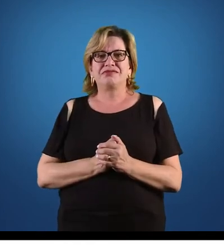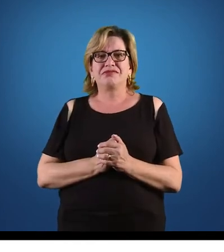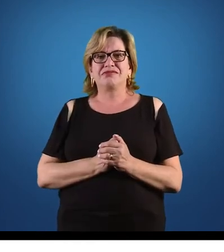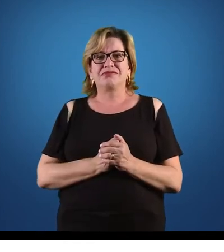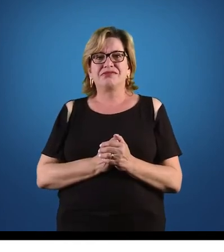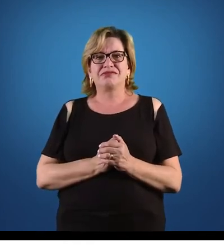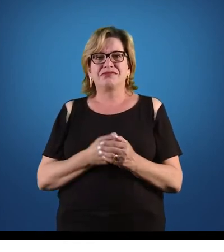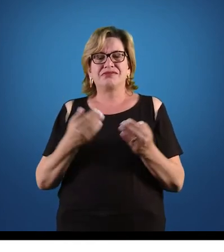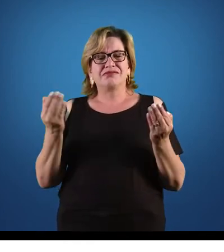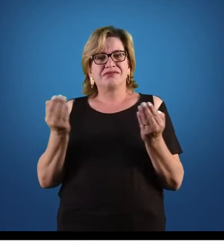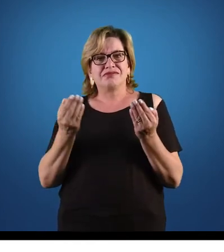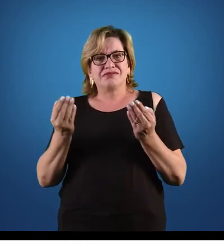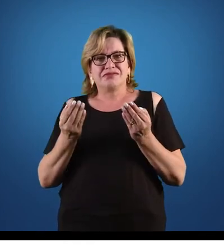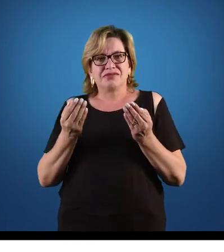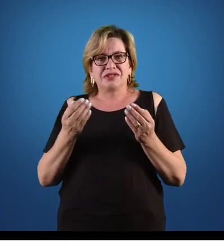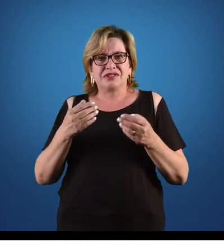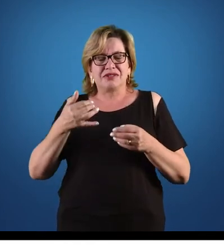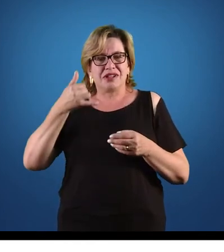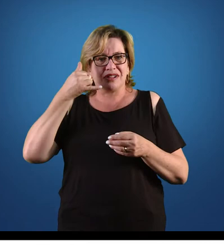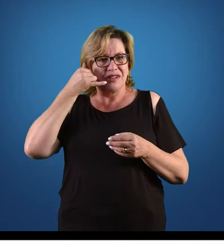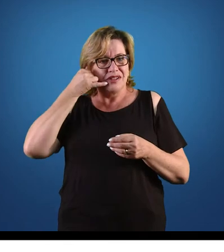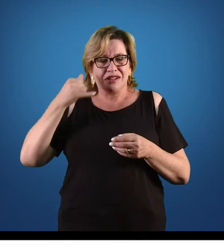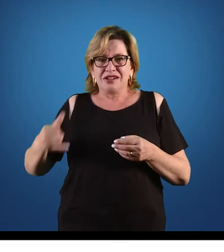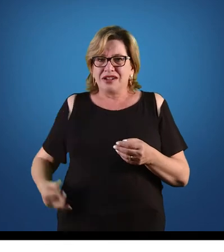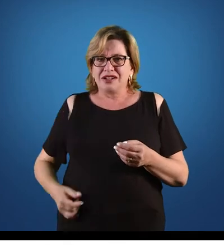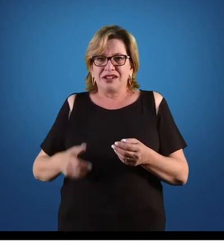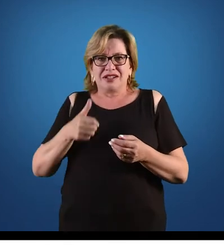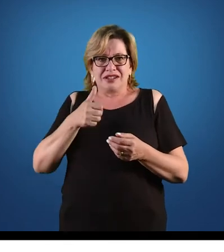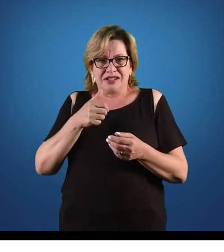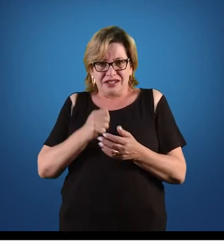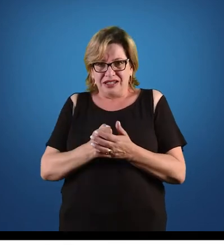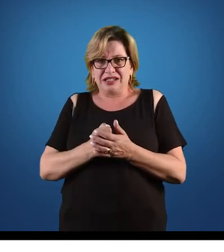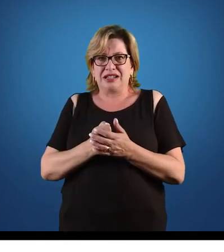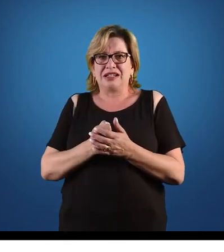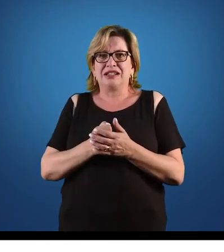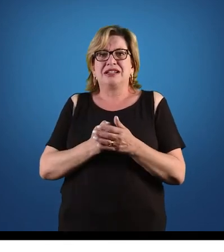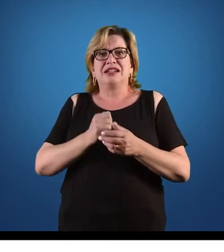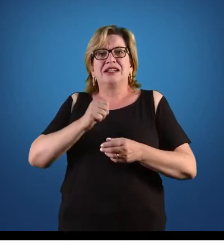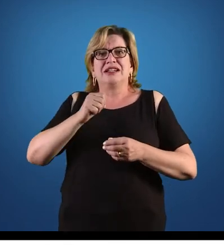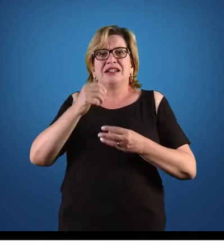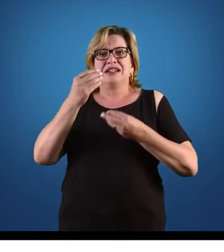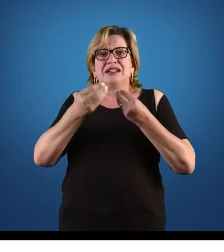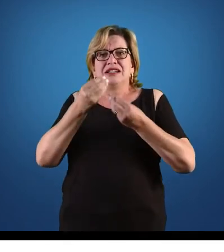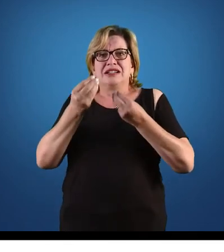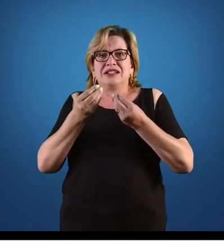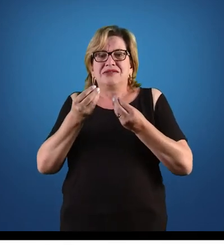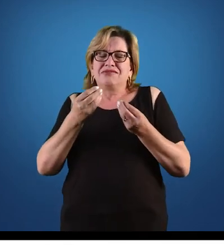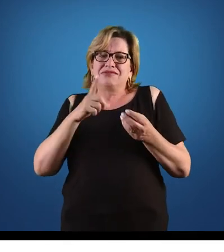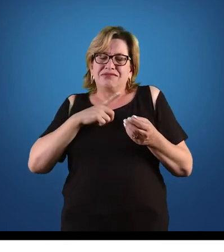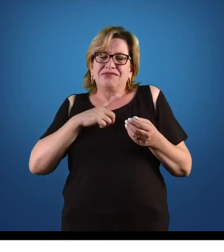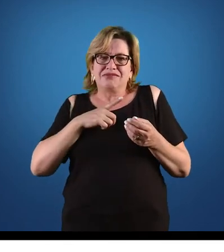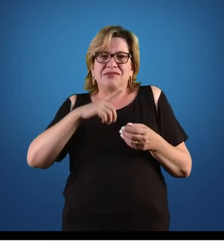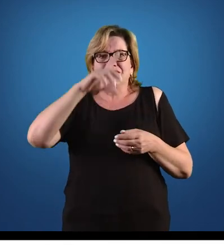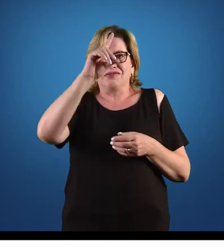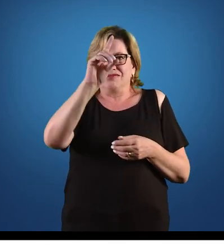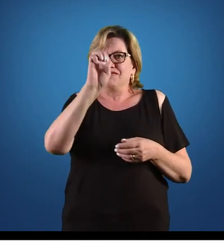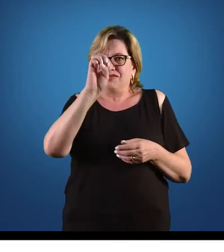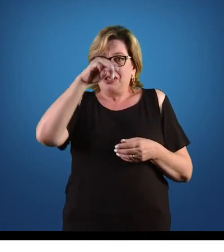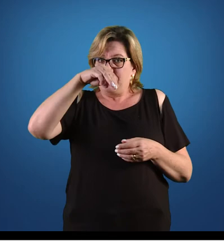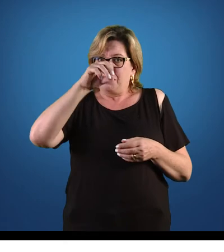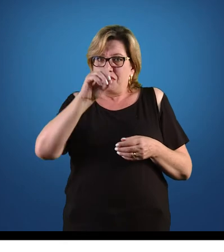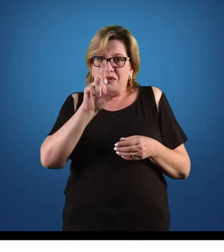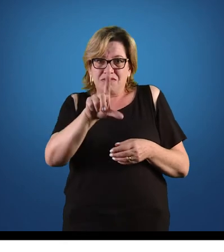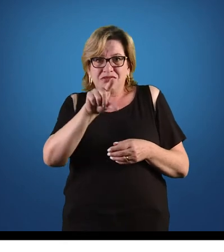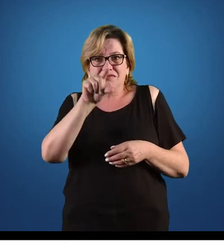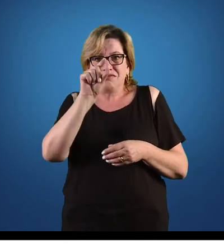vai apanhar o celular, ligar ele no programa, você vai escolher um dos programas demos que vem junto, né? No caso aqui eu escolhi